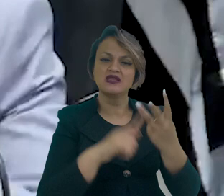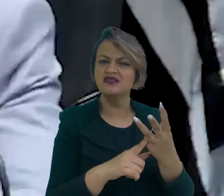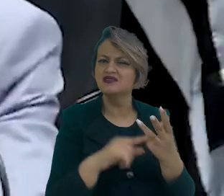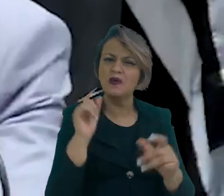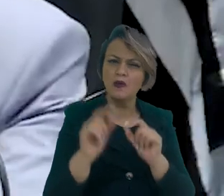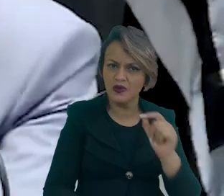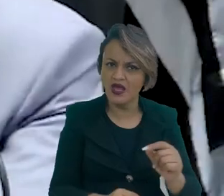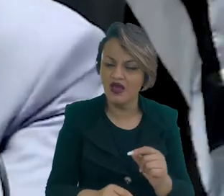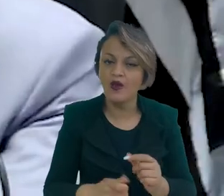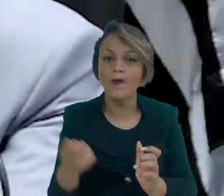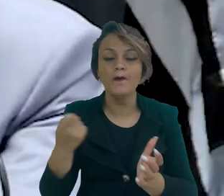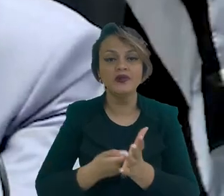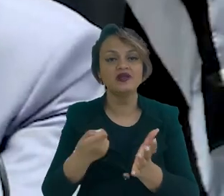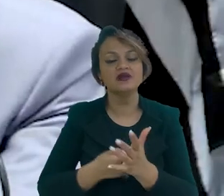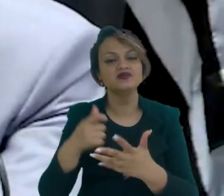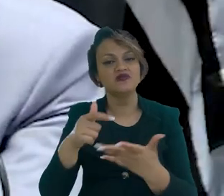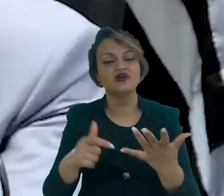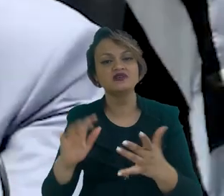sistema tripartite